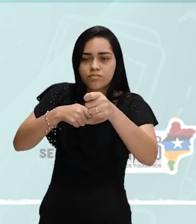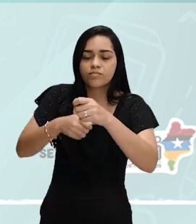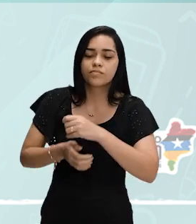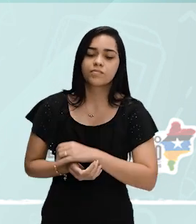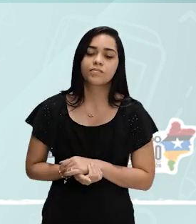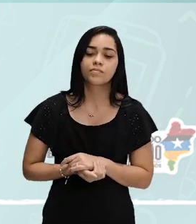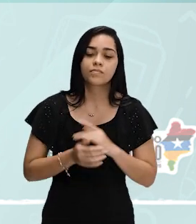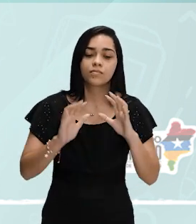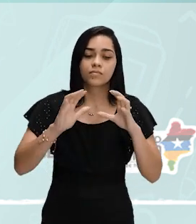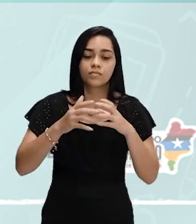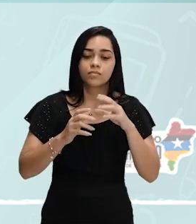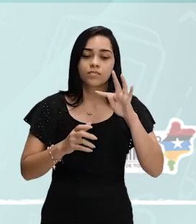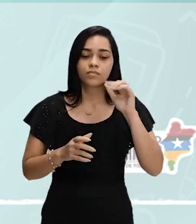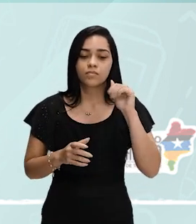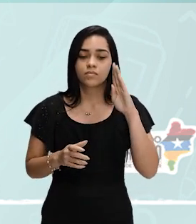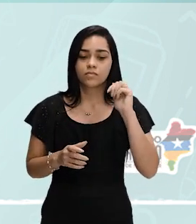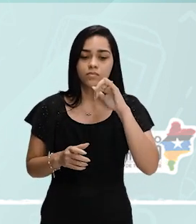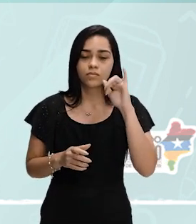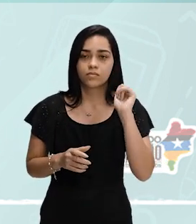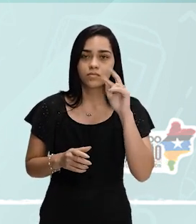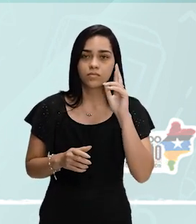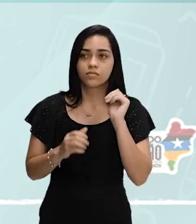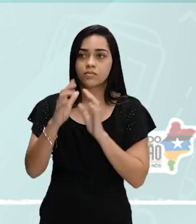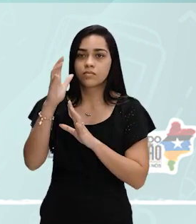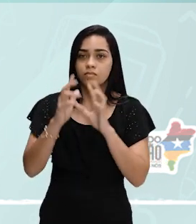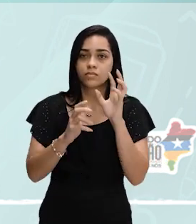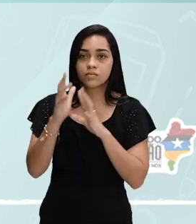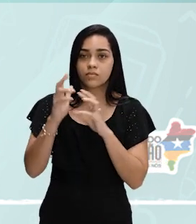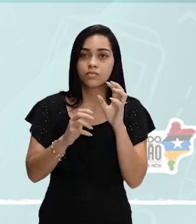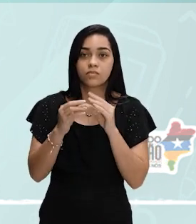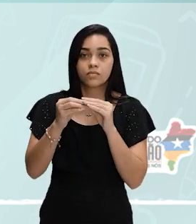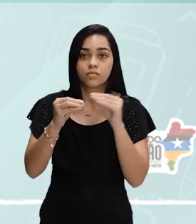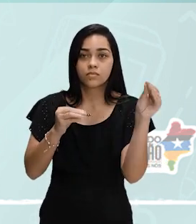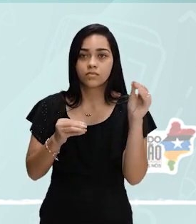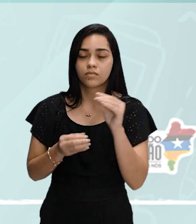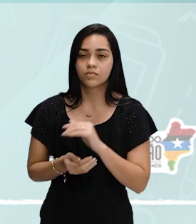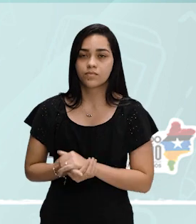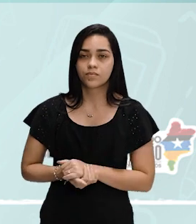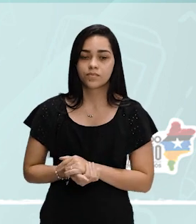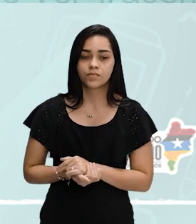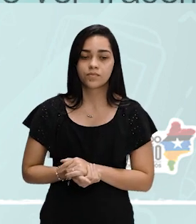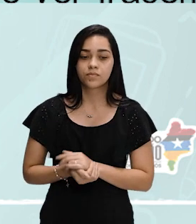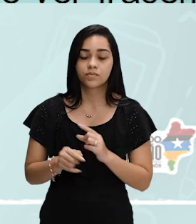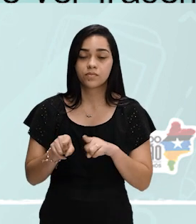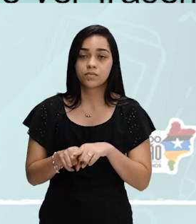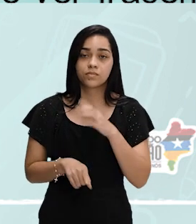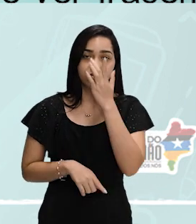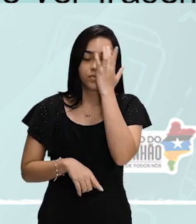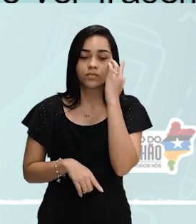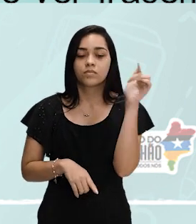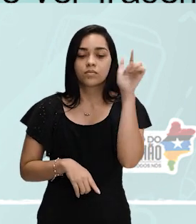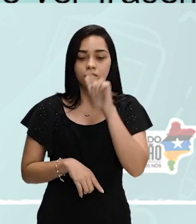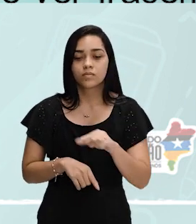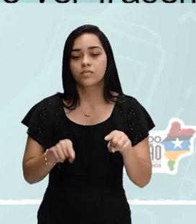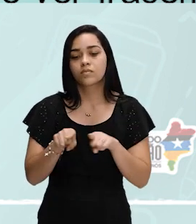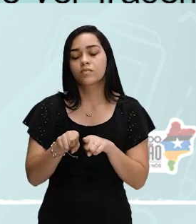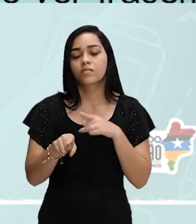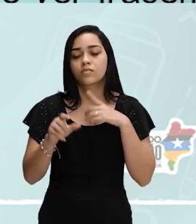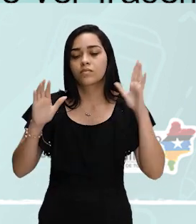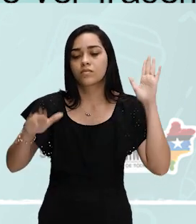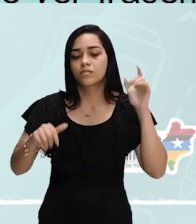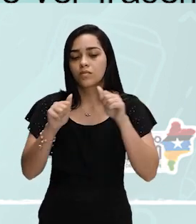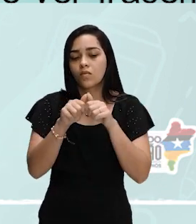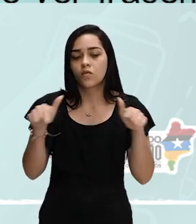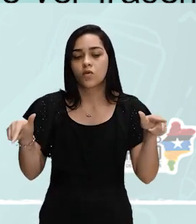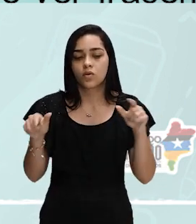A tribo Tabajara, pressentindo a derrota, foge. Os amantes fogem mais uma vez e acabam numa praia